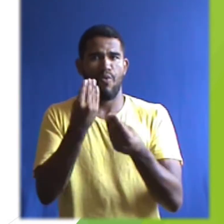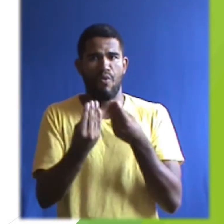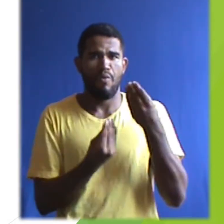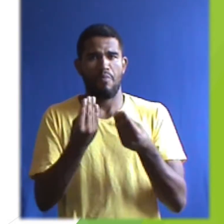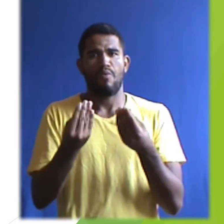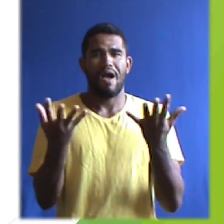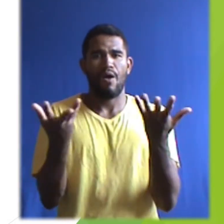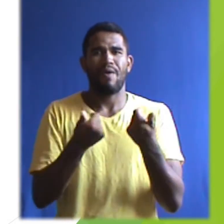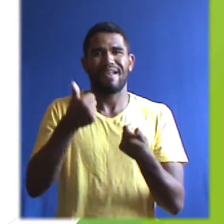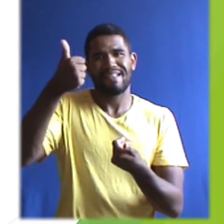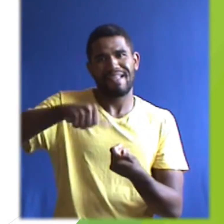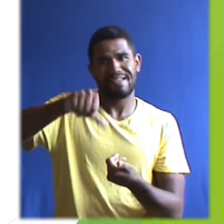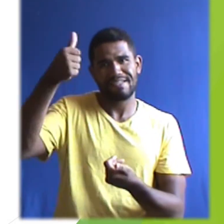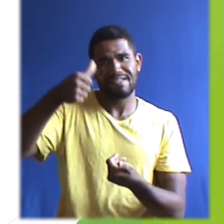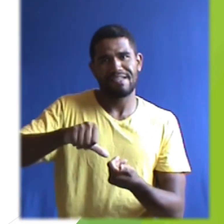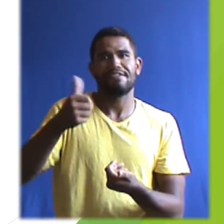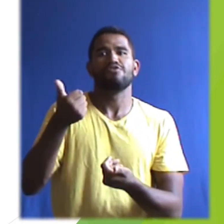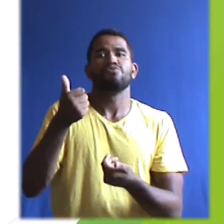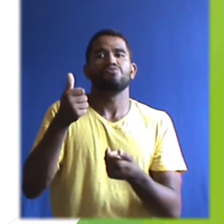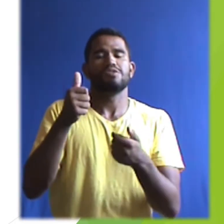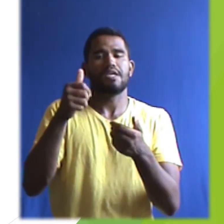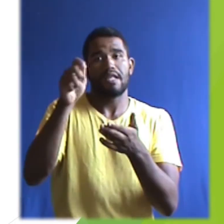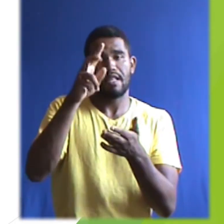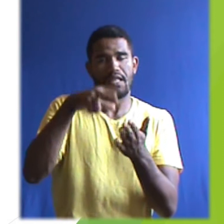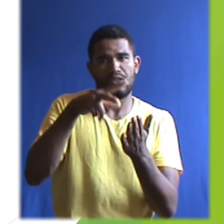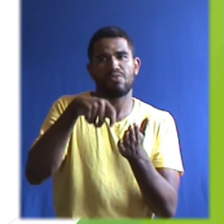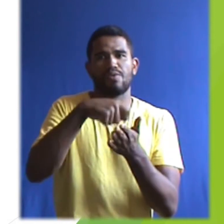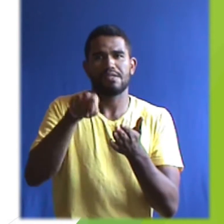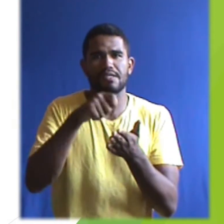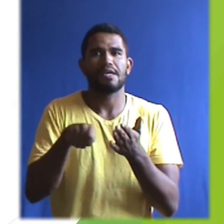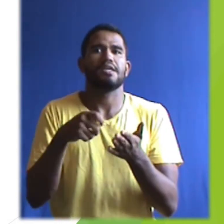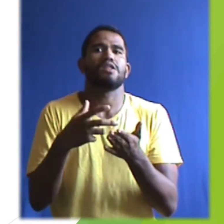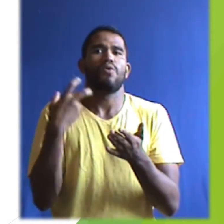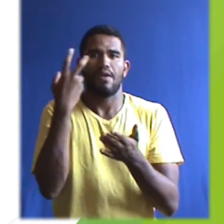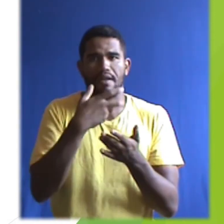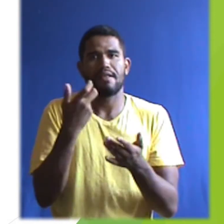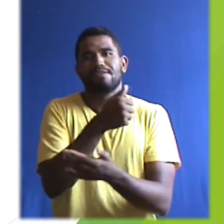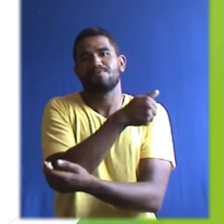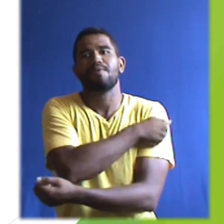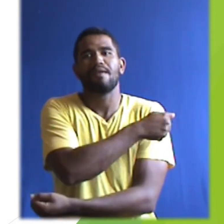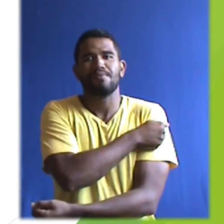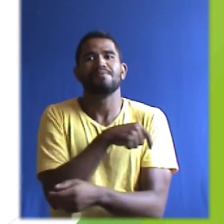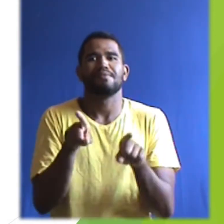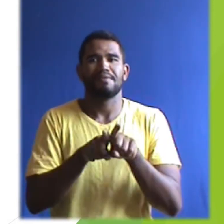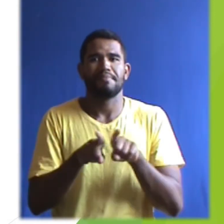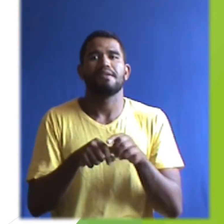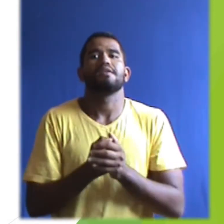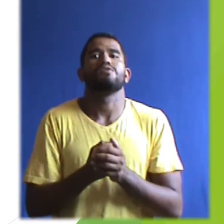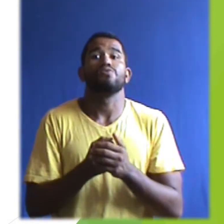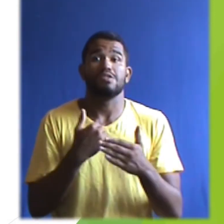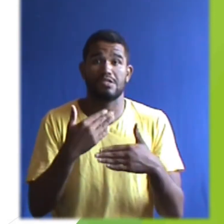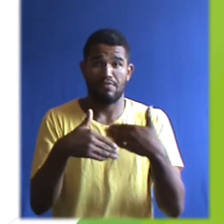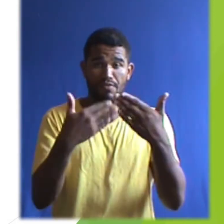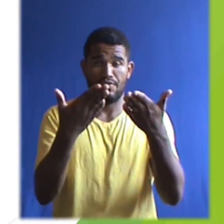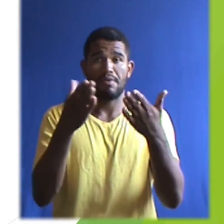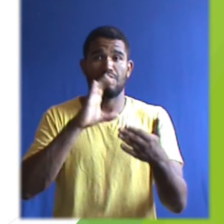conceitualização da leitura e da escrita, o desenvolvimento do ensino de língua portuguesa nos anos iniciais